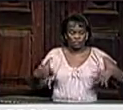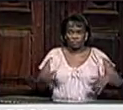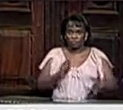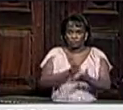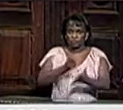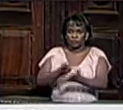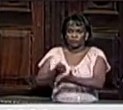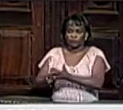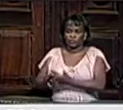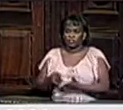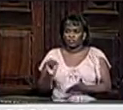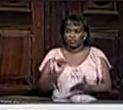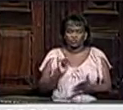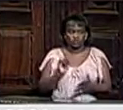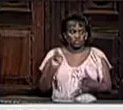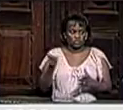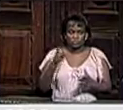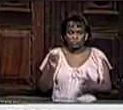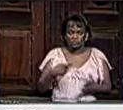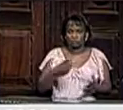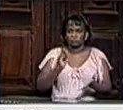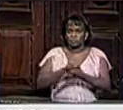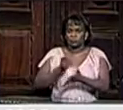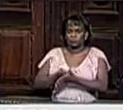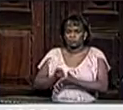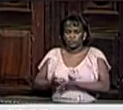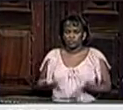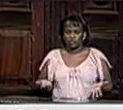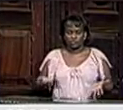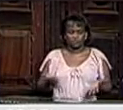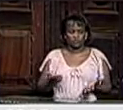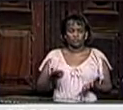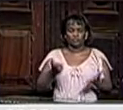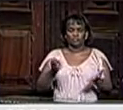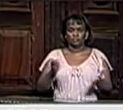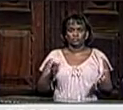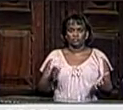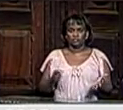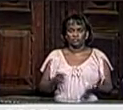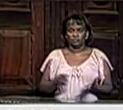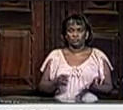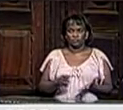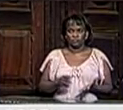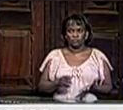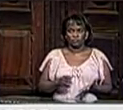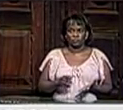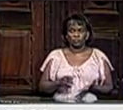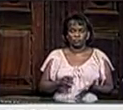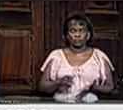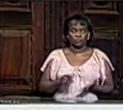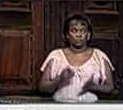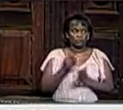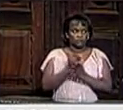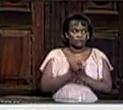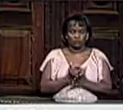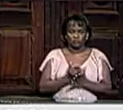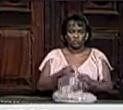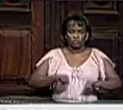benefícios fiscais, tributários, com renúncia de